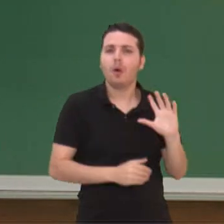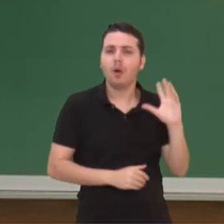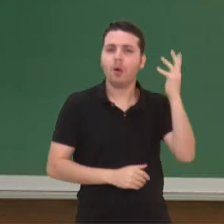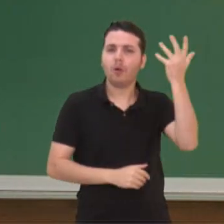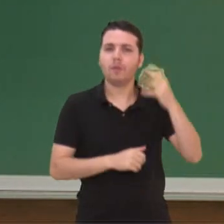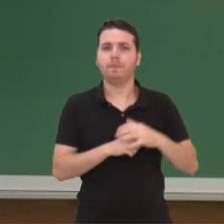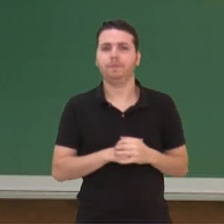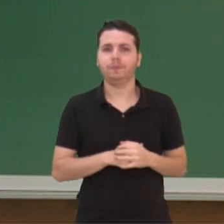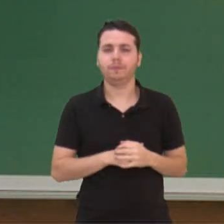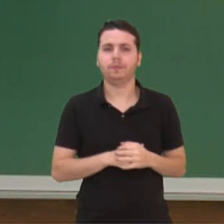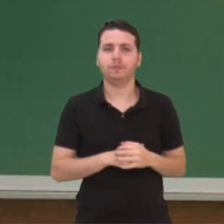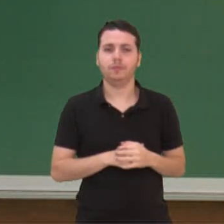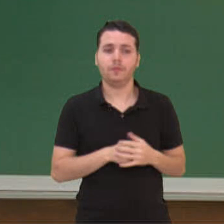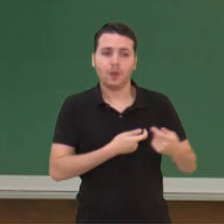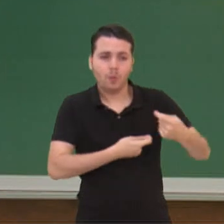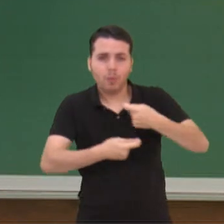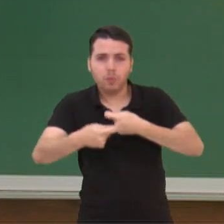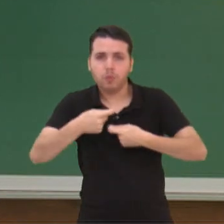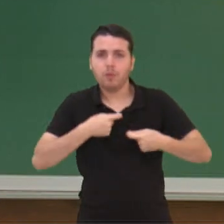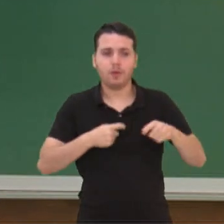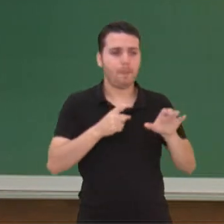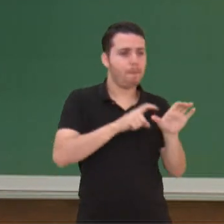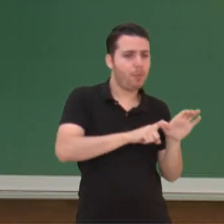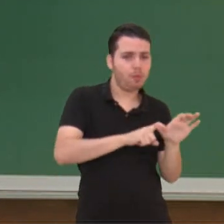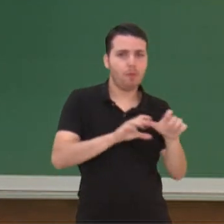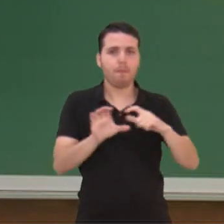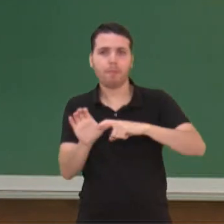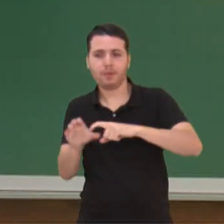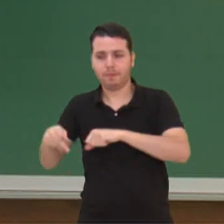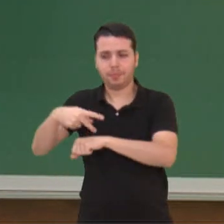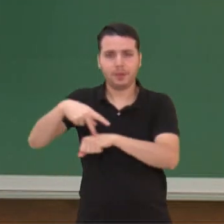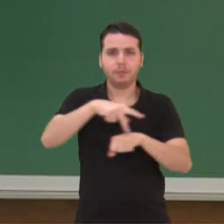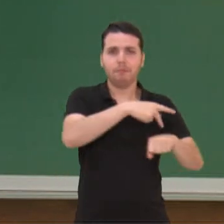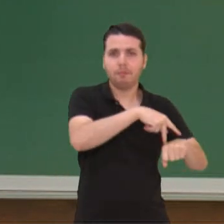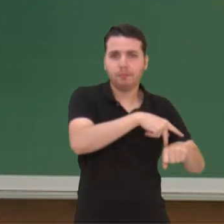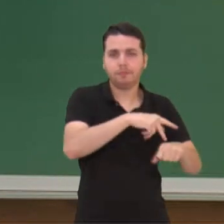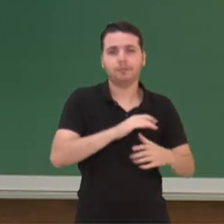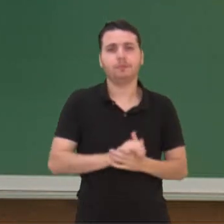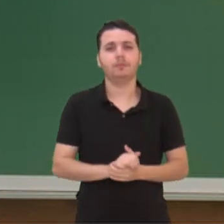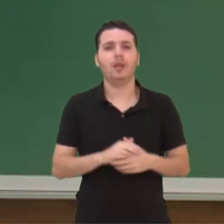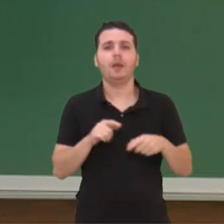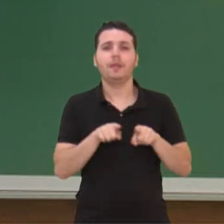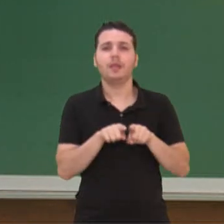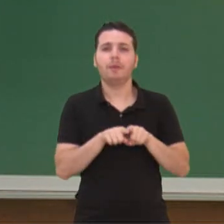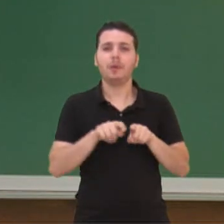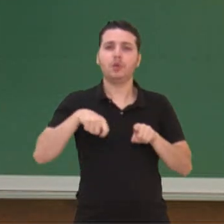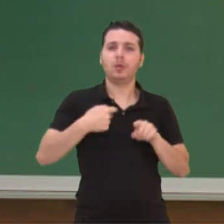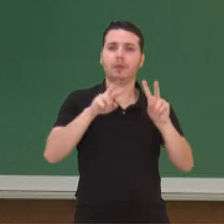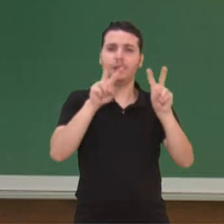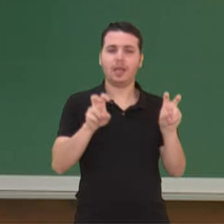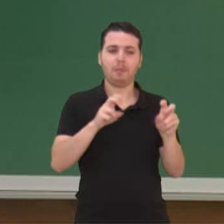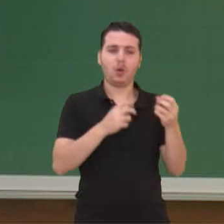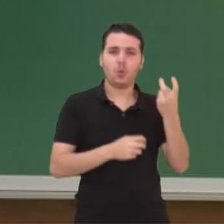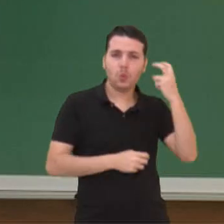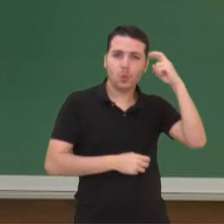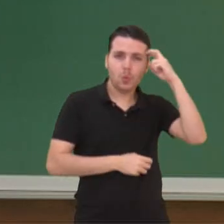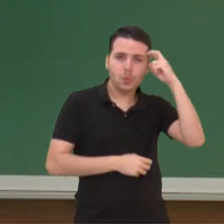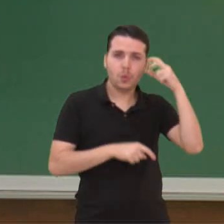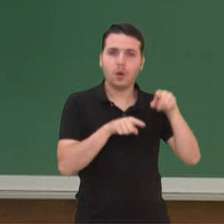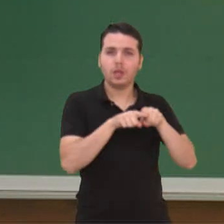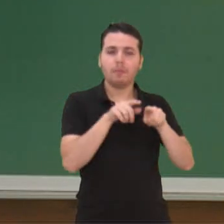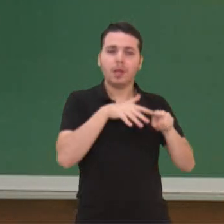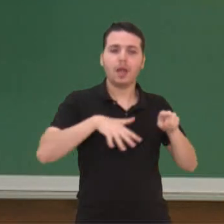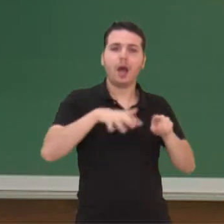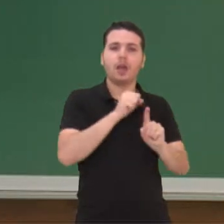existe entre os países, a interdependência, e eu posso falar também da questão cultural e social, né, dos países que